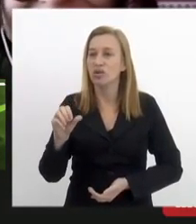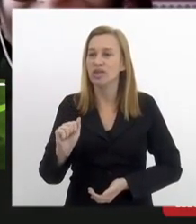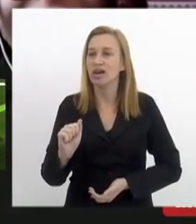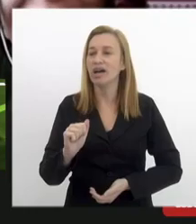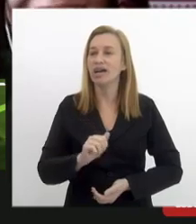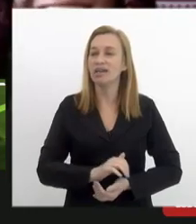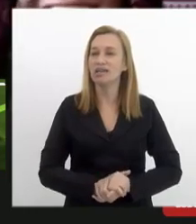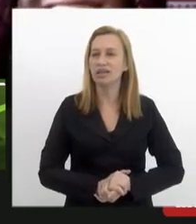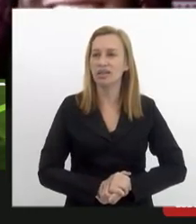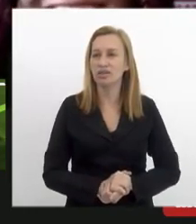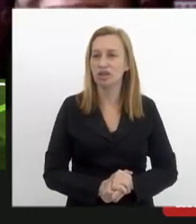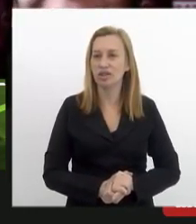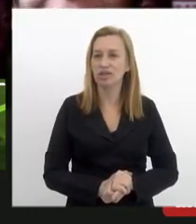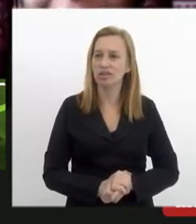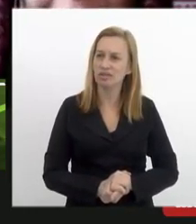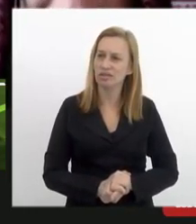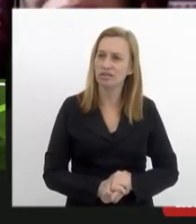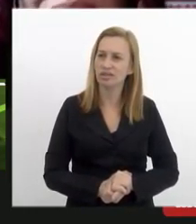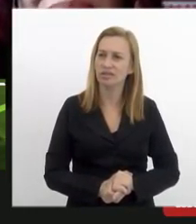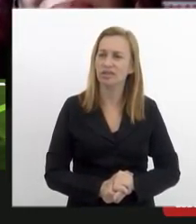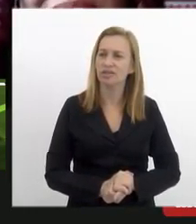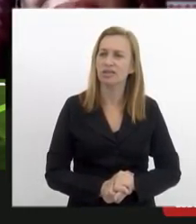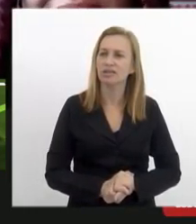suas considerações,